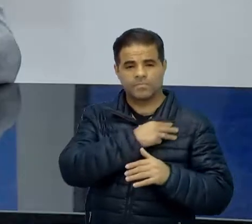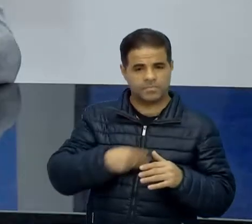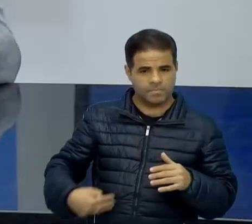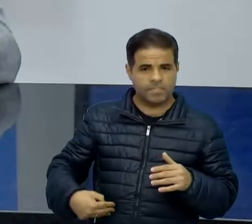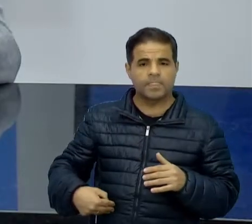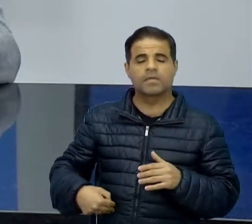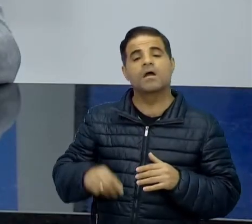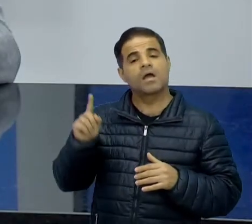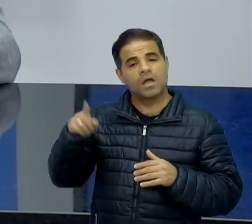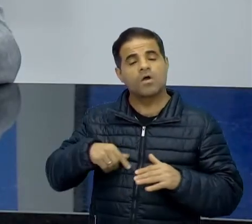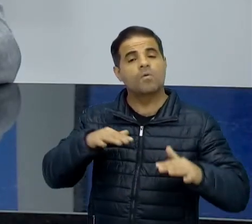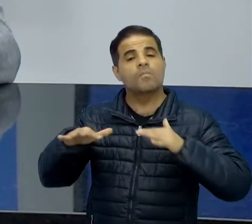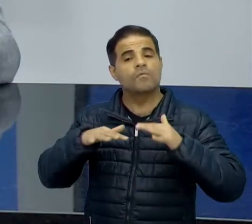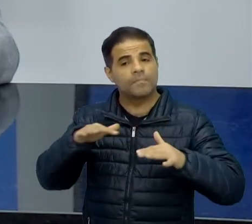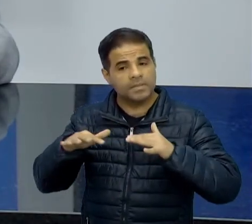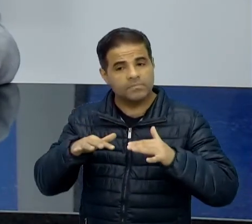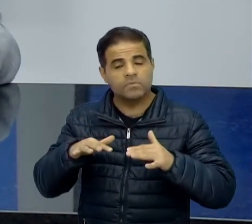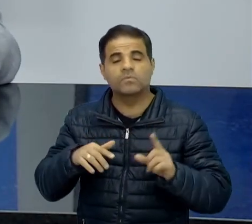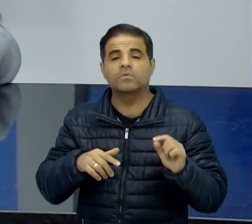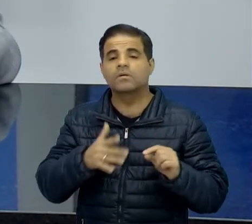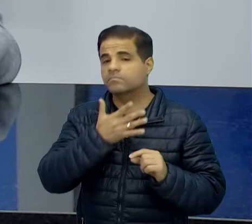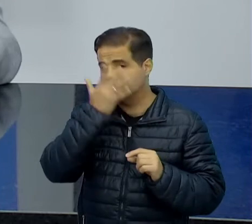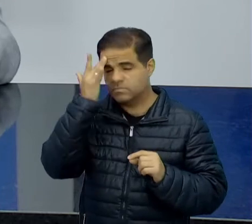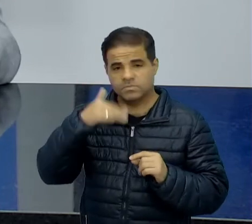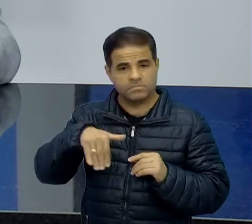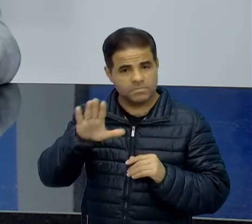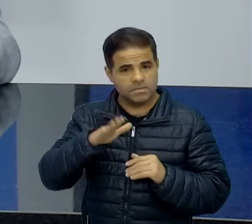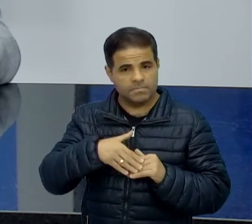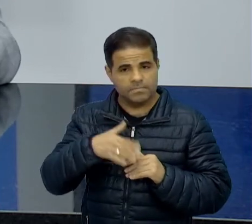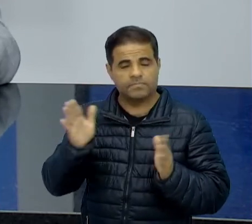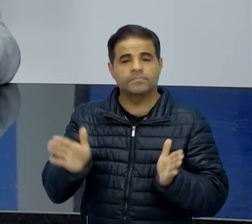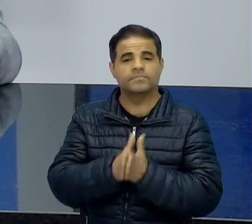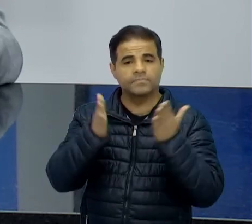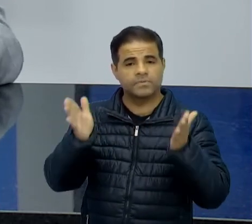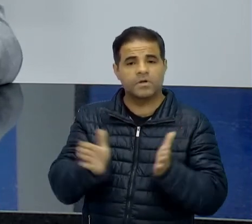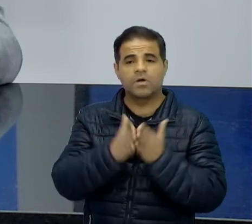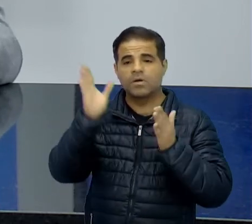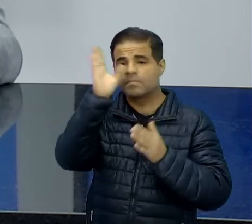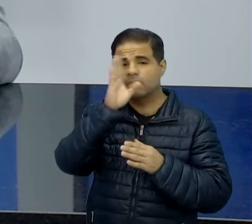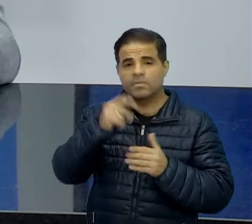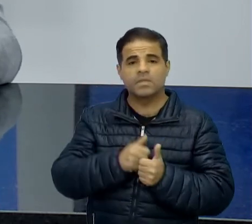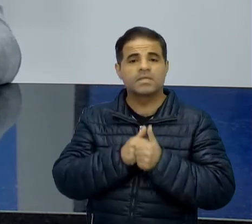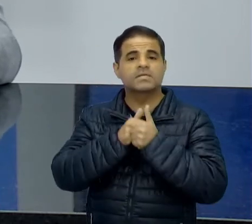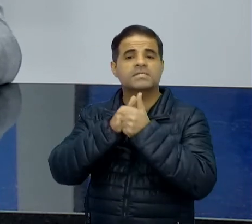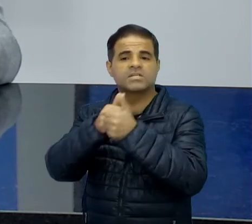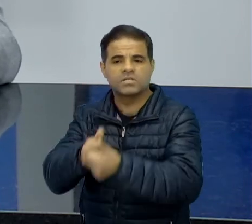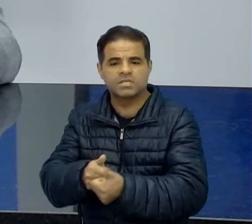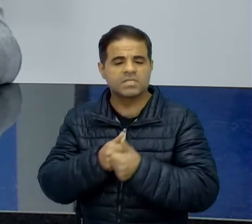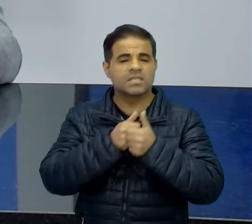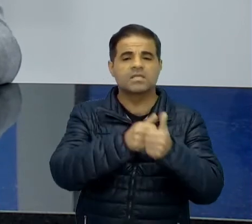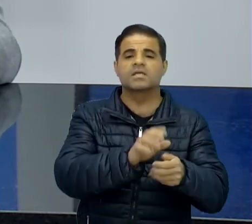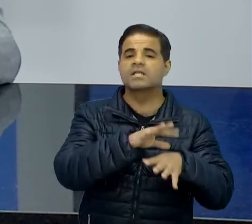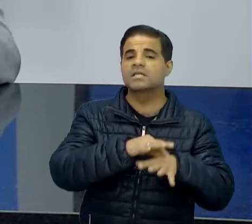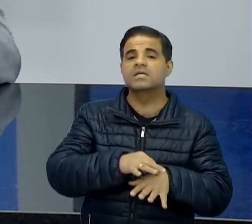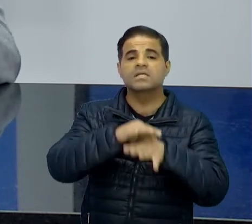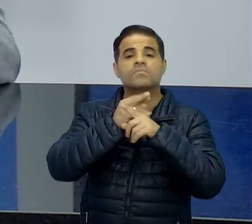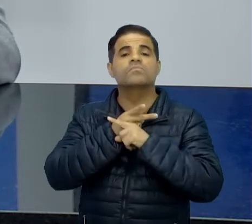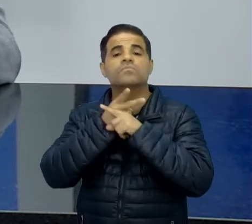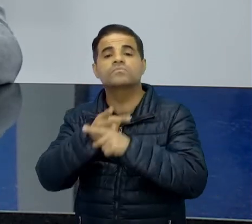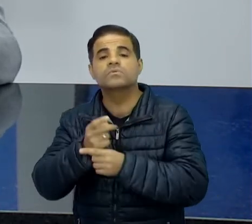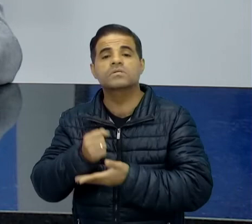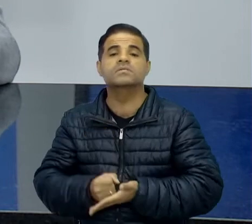messiânico foi basicamente um movimento onde as pessoas mais pobres do Brasil começaram a seguir esses líderes religiosos em busca